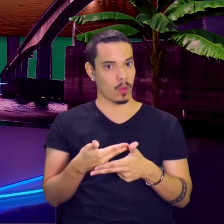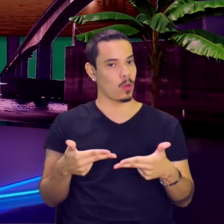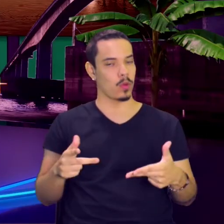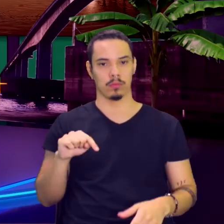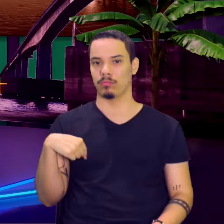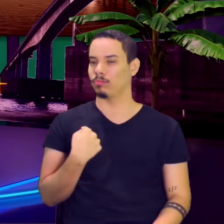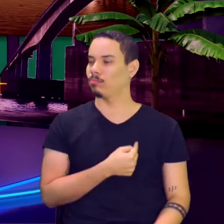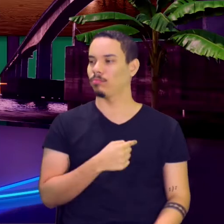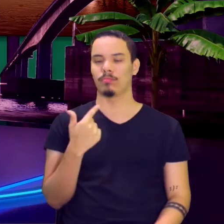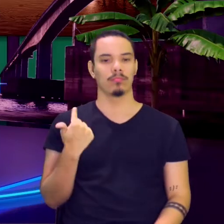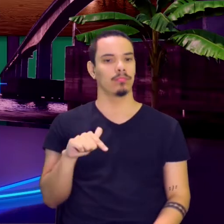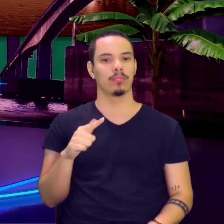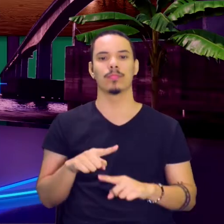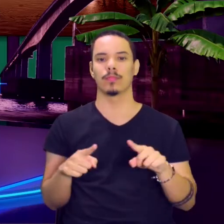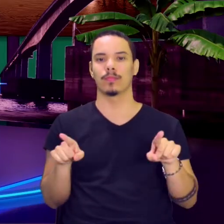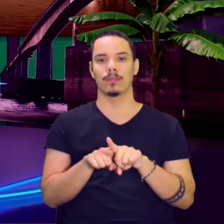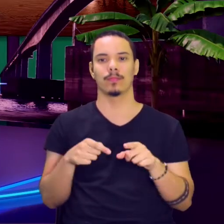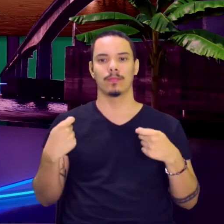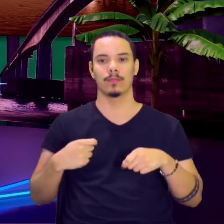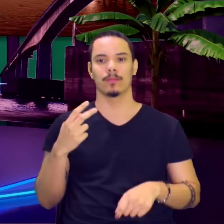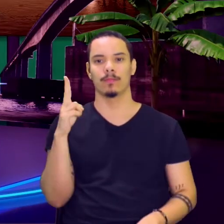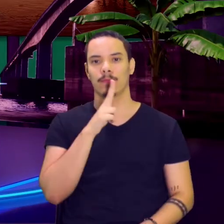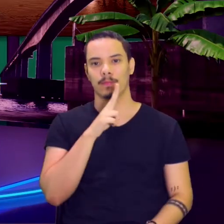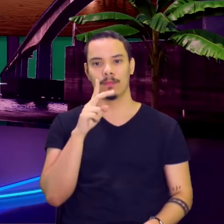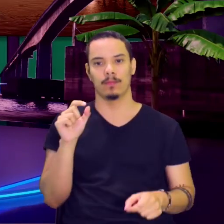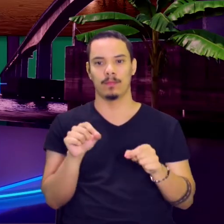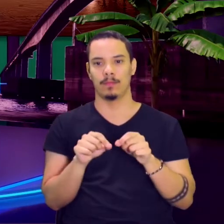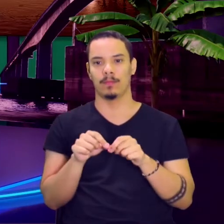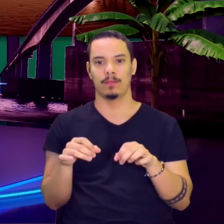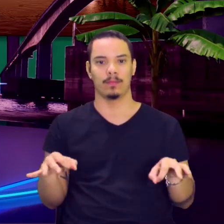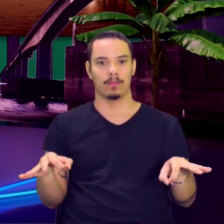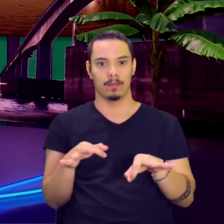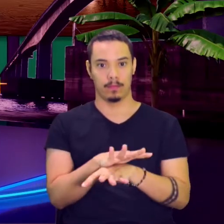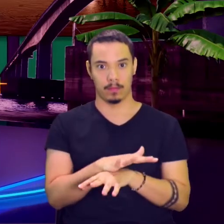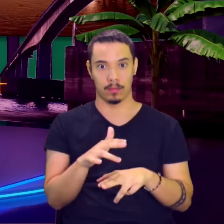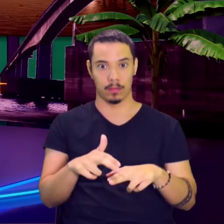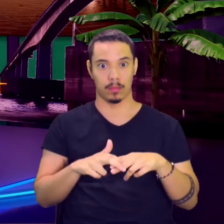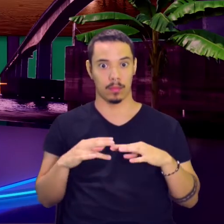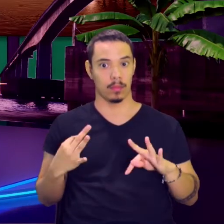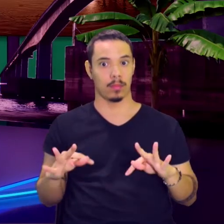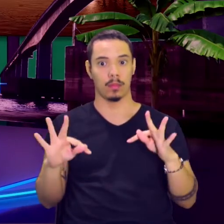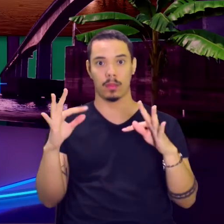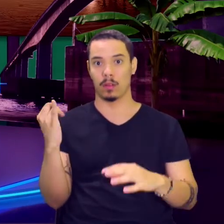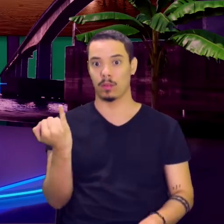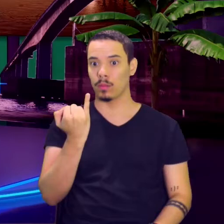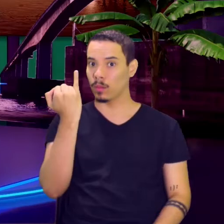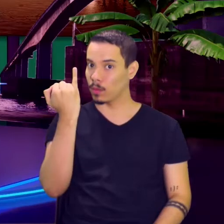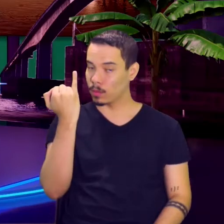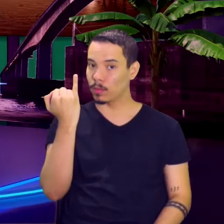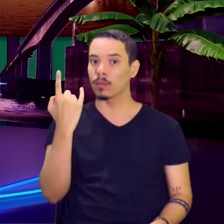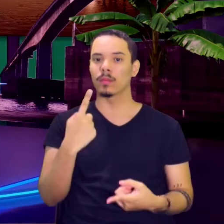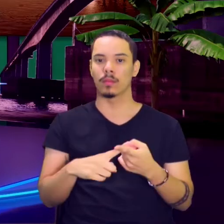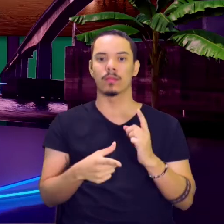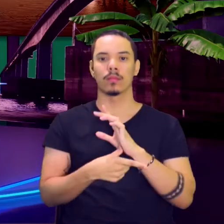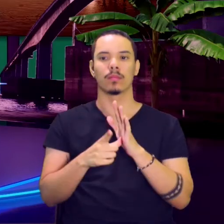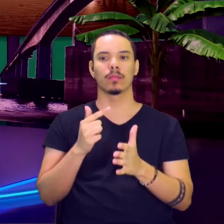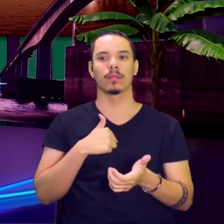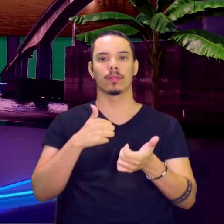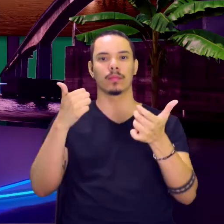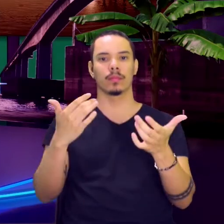a gente também tinha urgência em fazer. E a tecnologia é tão importante, porque imagine só, a gente já falou várias vezes durante essa